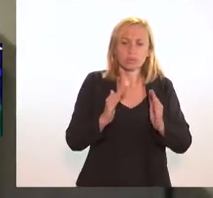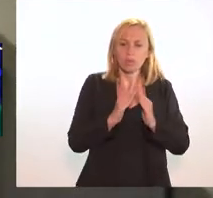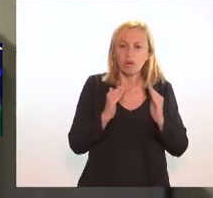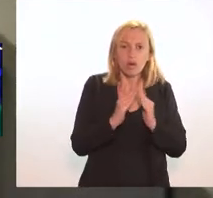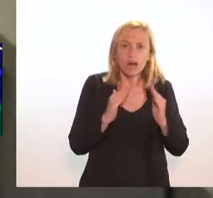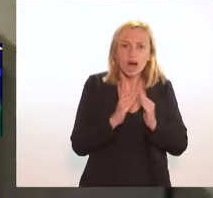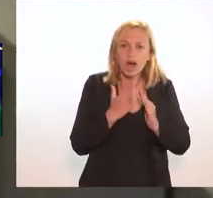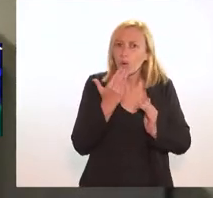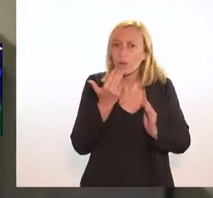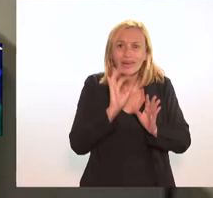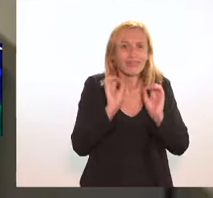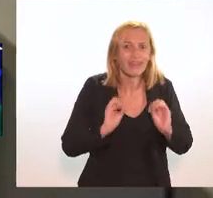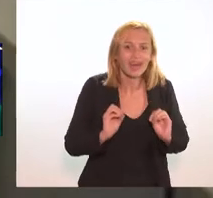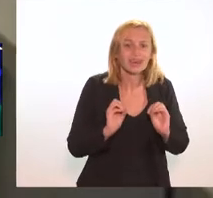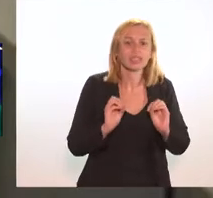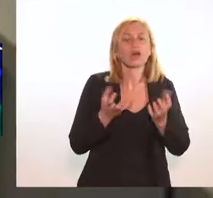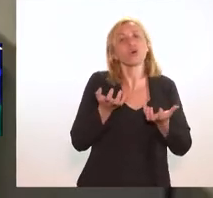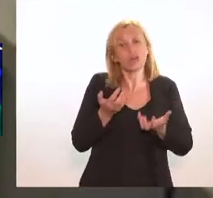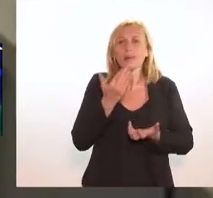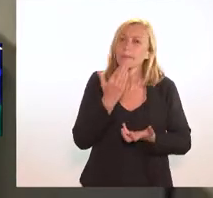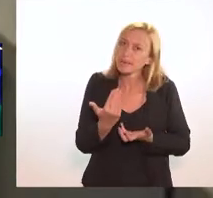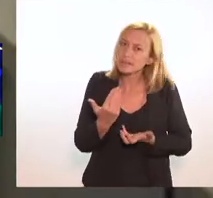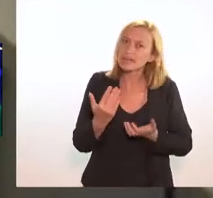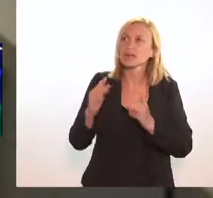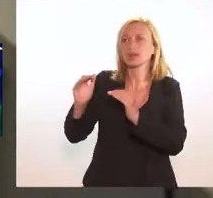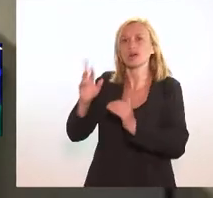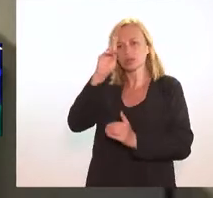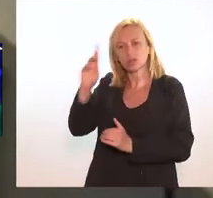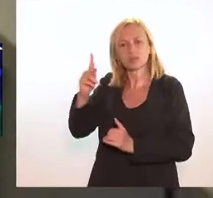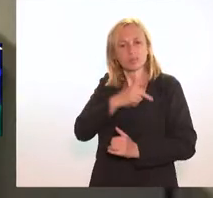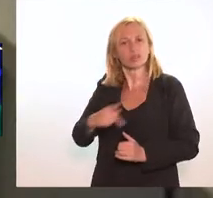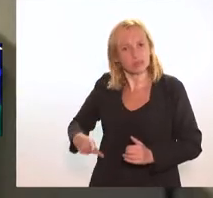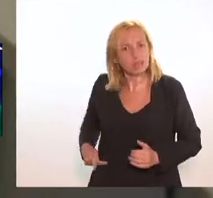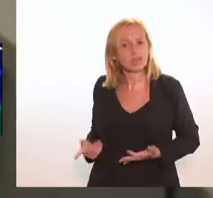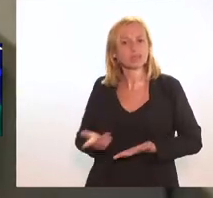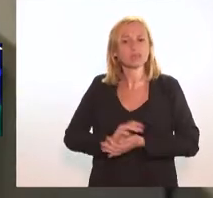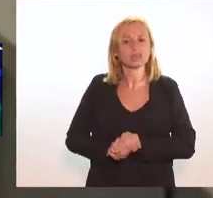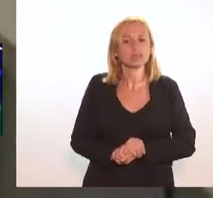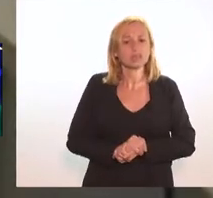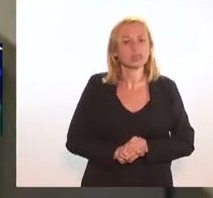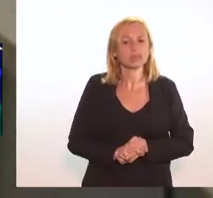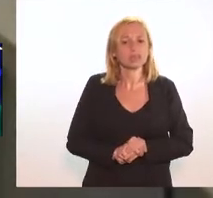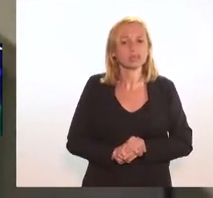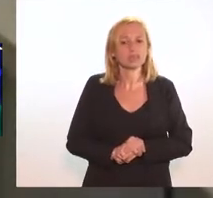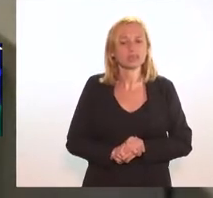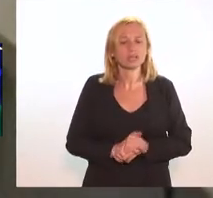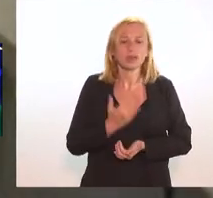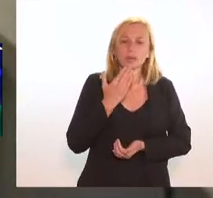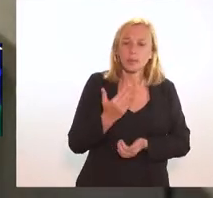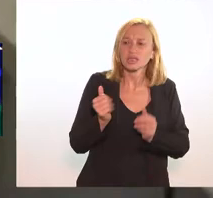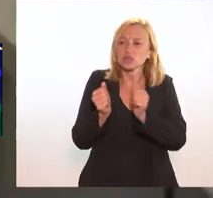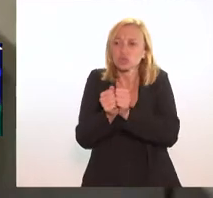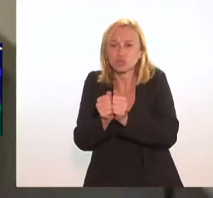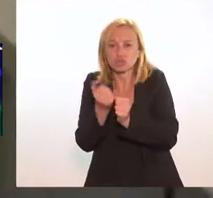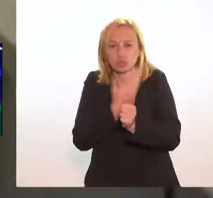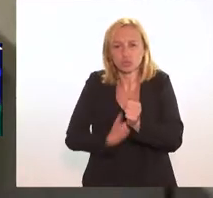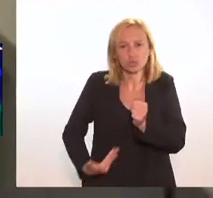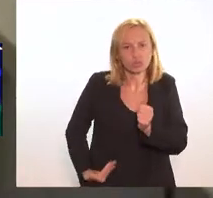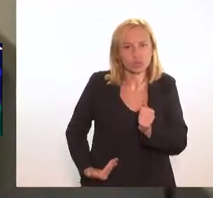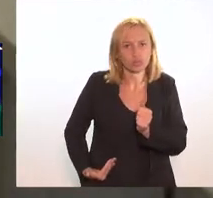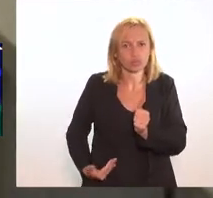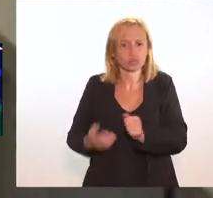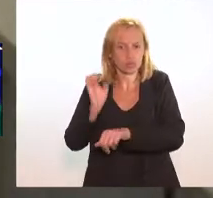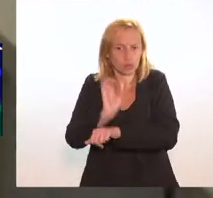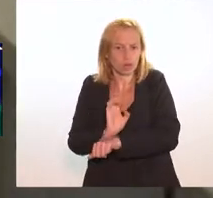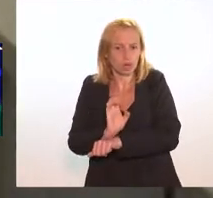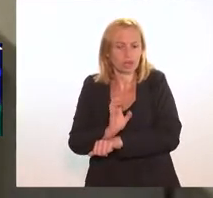etc. Então, eu queria pedir a Vossa Excelência que interceda junto ao governador do Estado